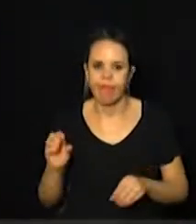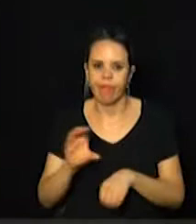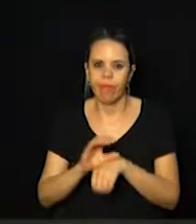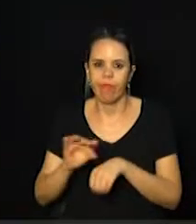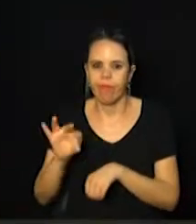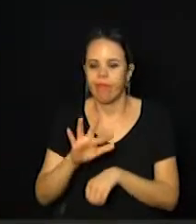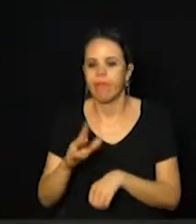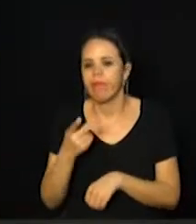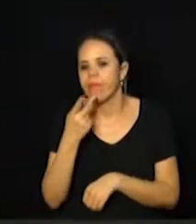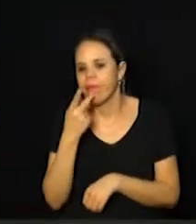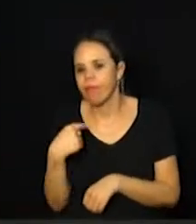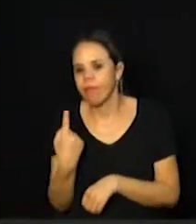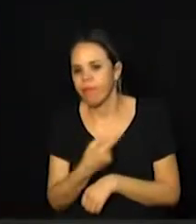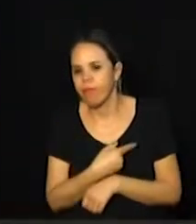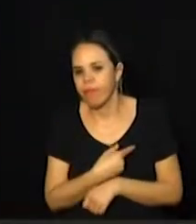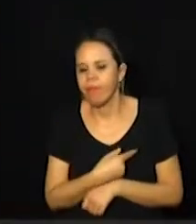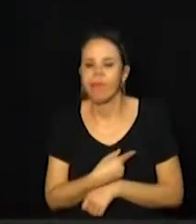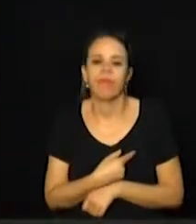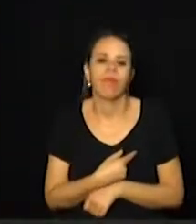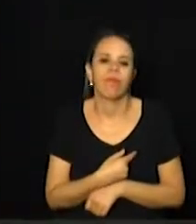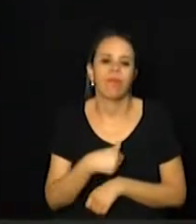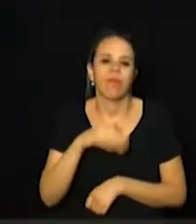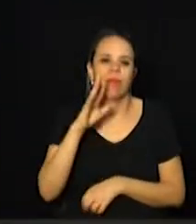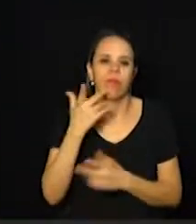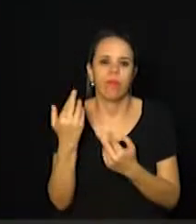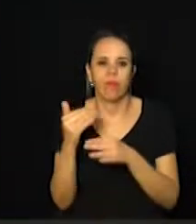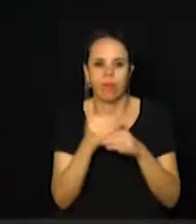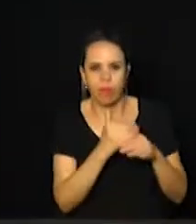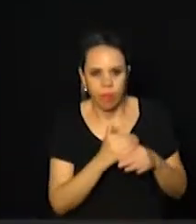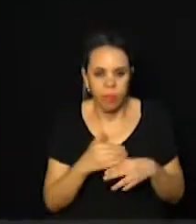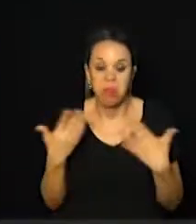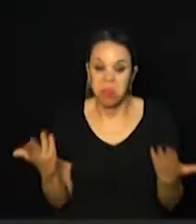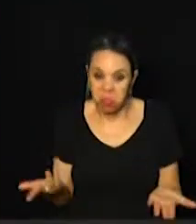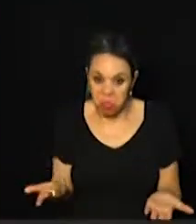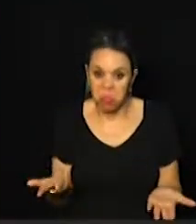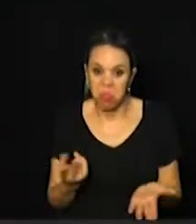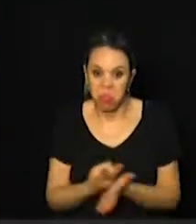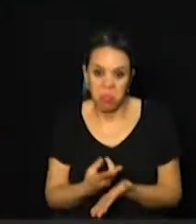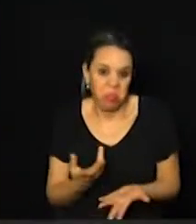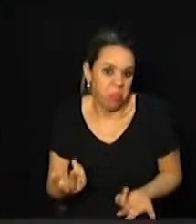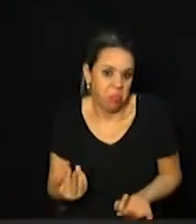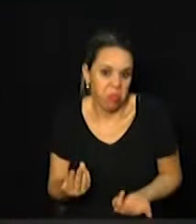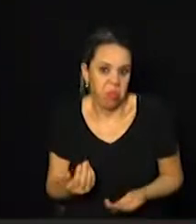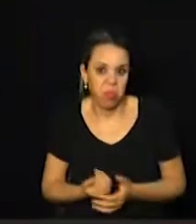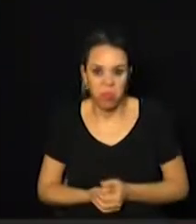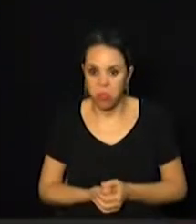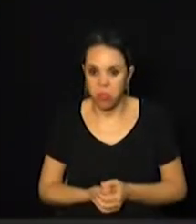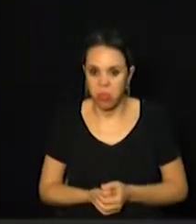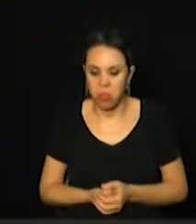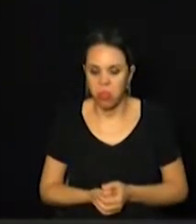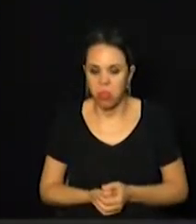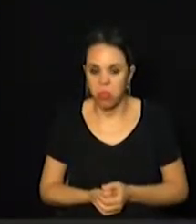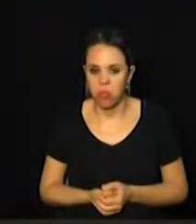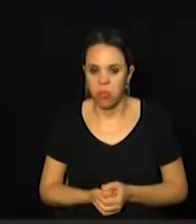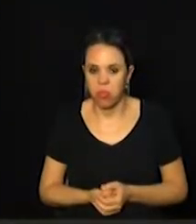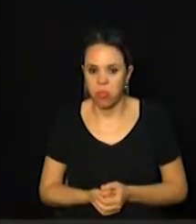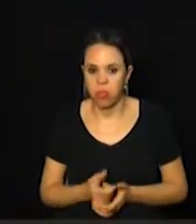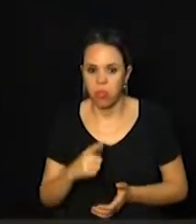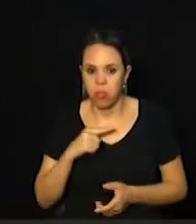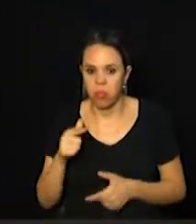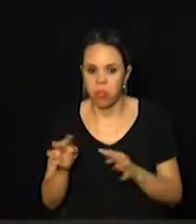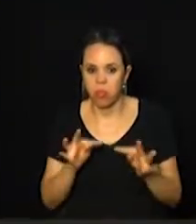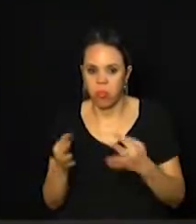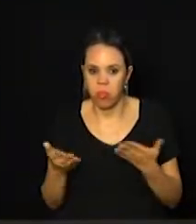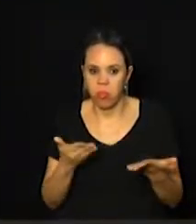seguinte que nós somos todos iguais Será que somos mesmo Será que somos temos que